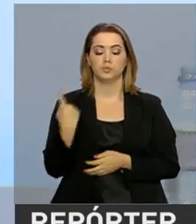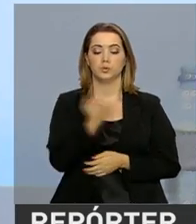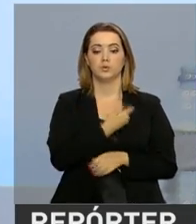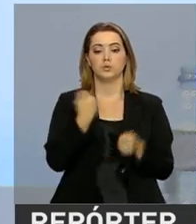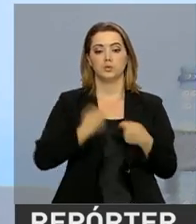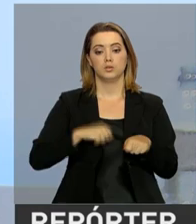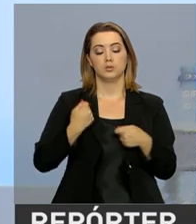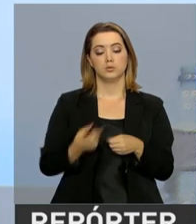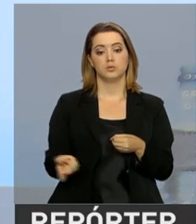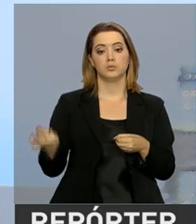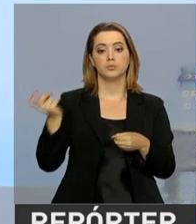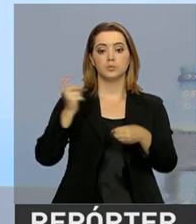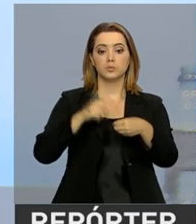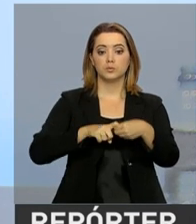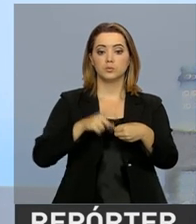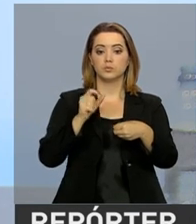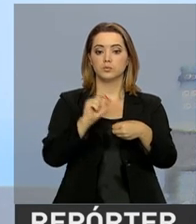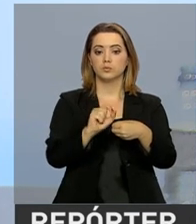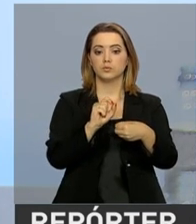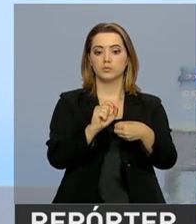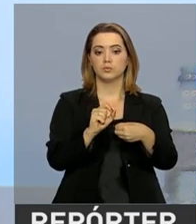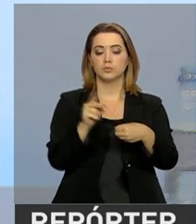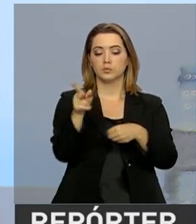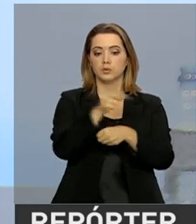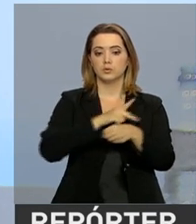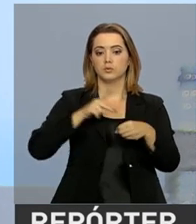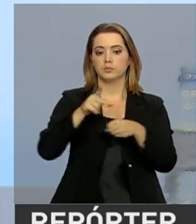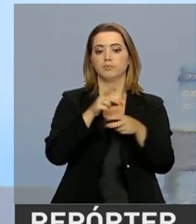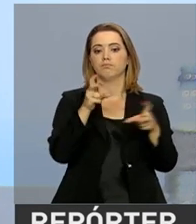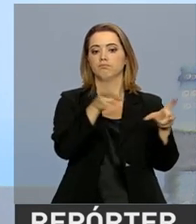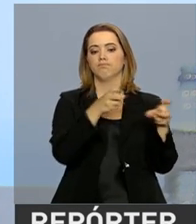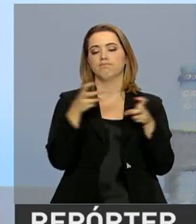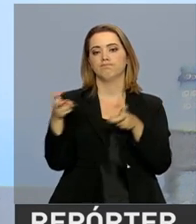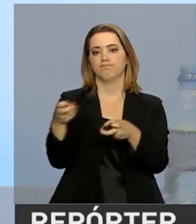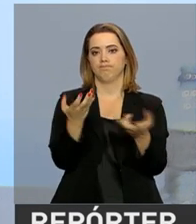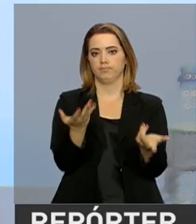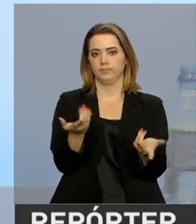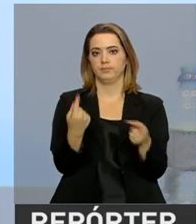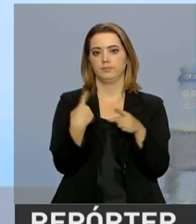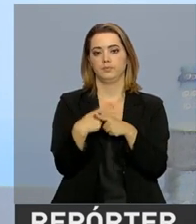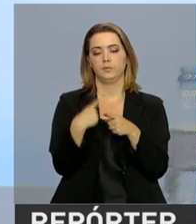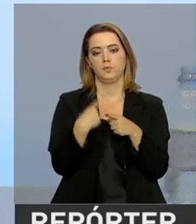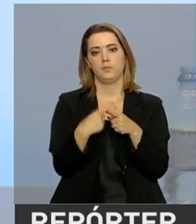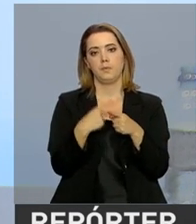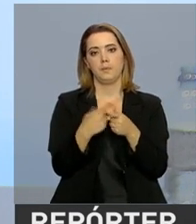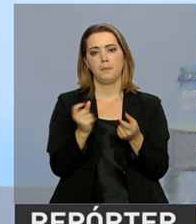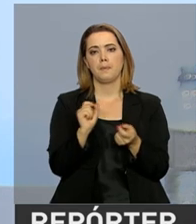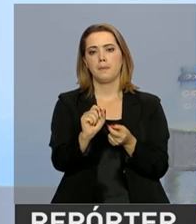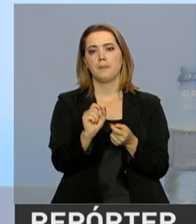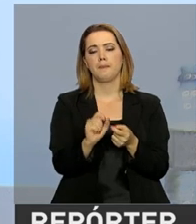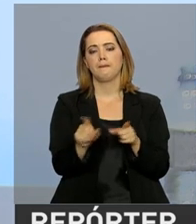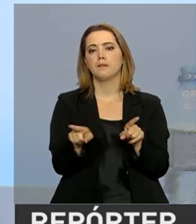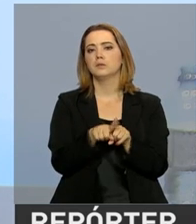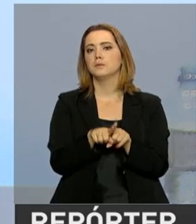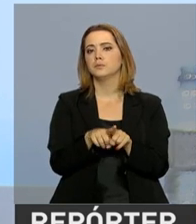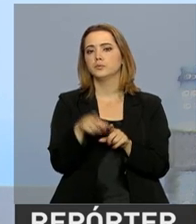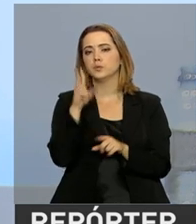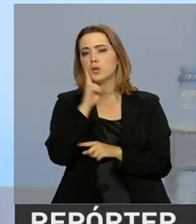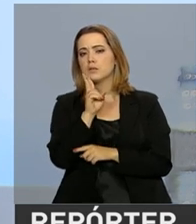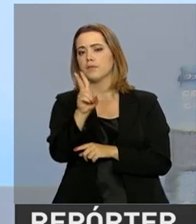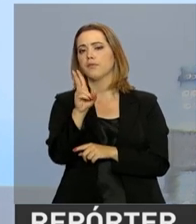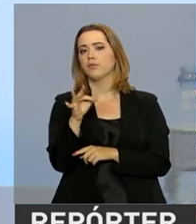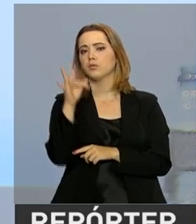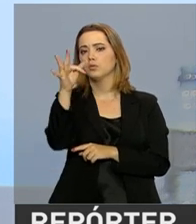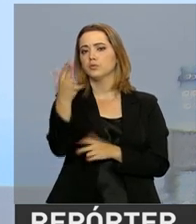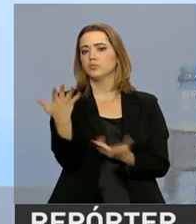restabelecer no país a previsibilidade porque é a previsibilidade é um elemento fundamental para